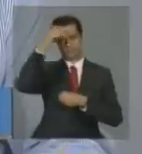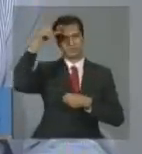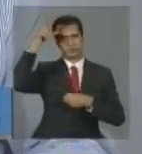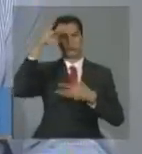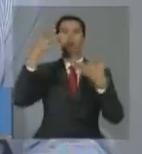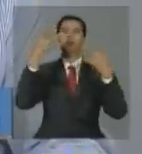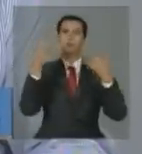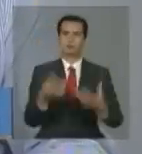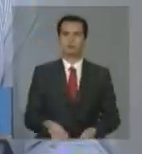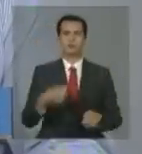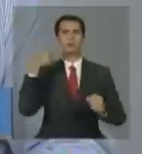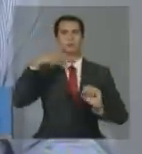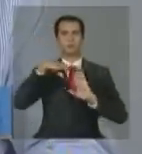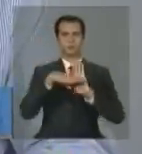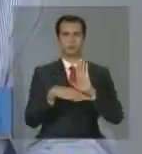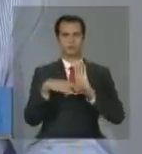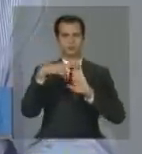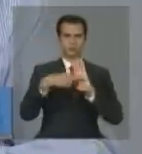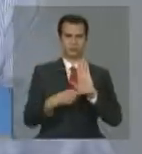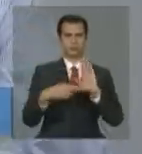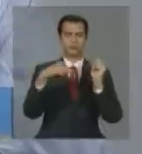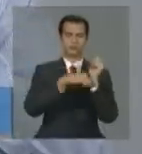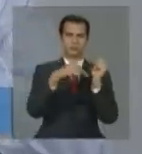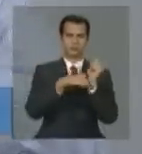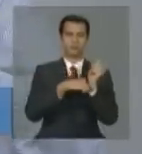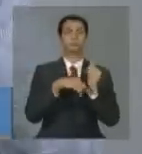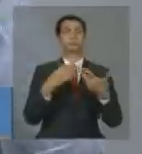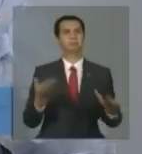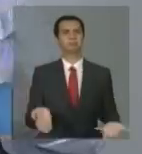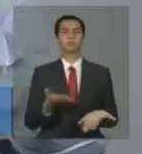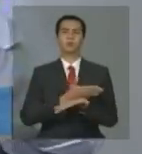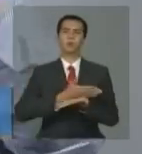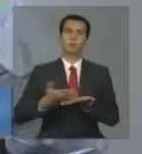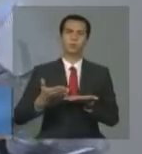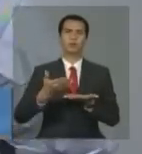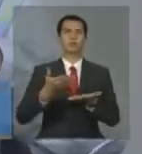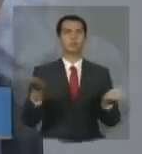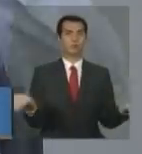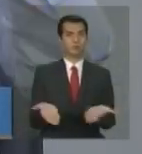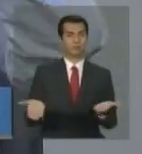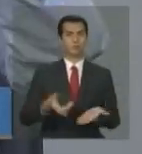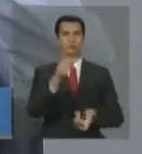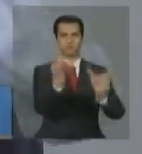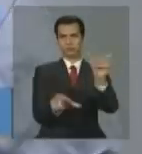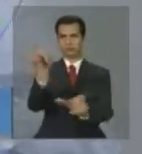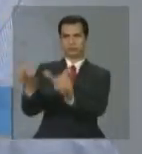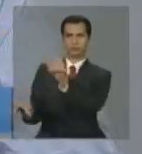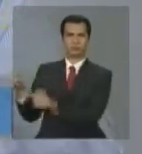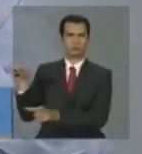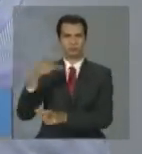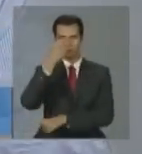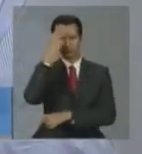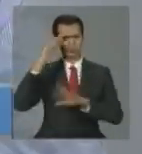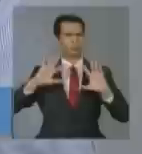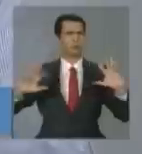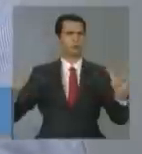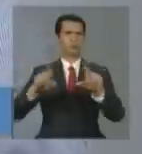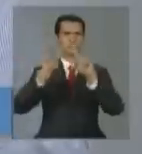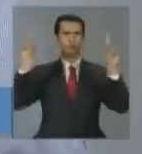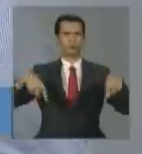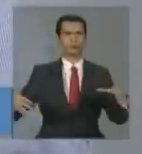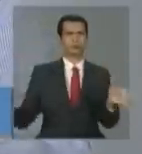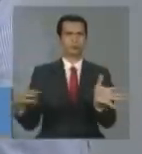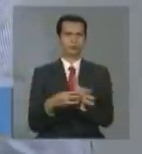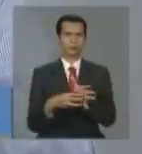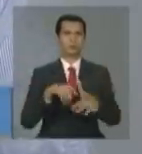novo modelo, à nova política de senhas. Então, a partir de então, ele vai começar a cadastrar os usuários do município. Então, ele vai cadastrar todos os usuários que acessam os aplicativos da rede